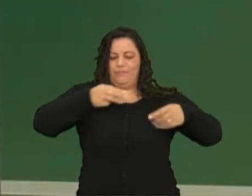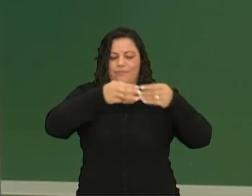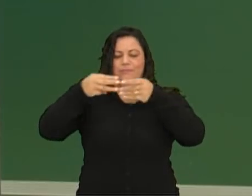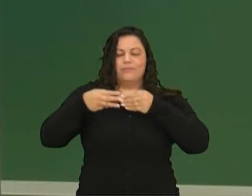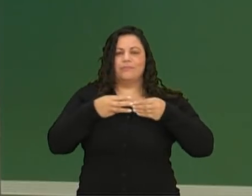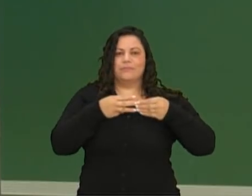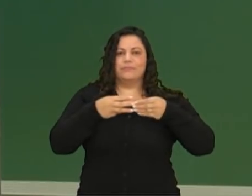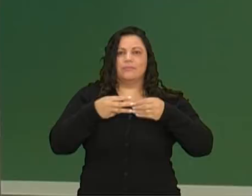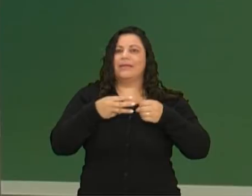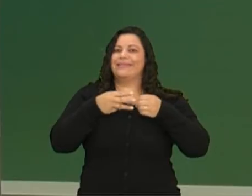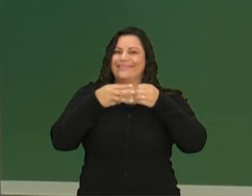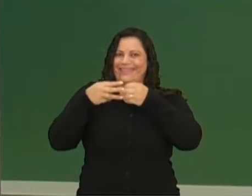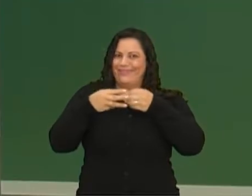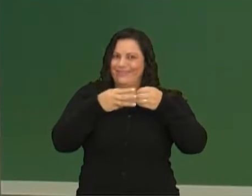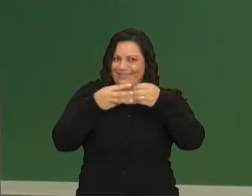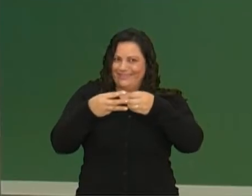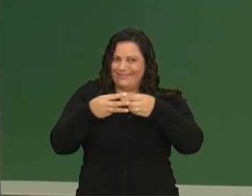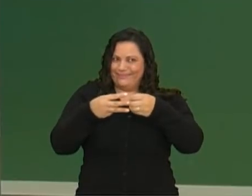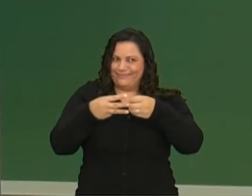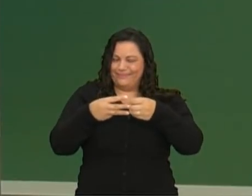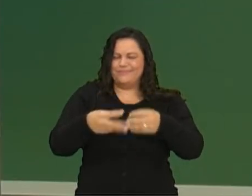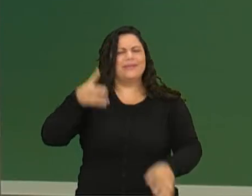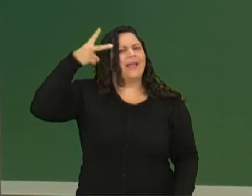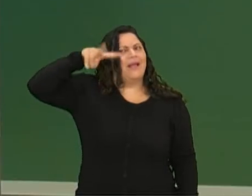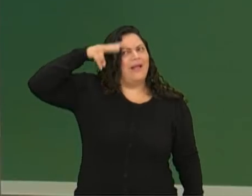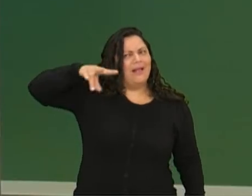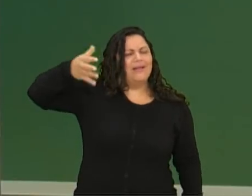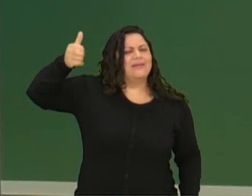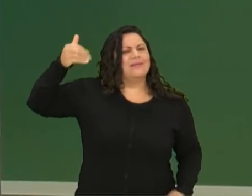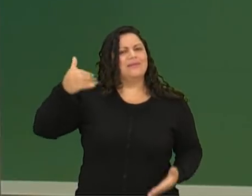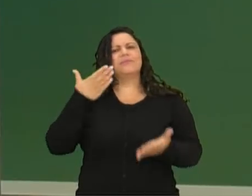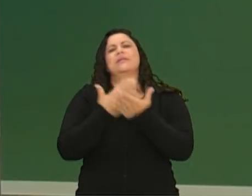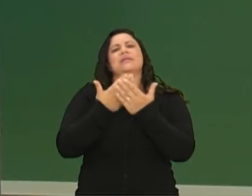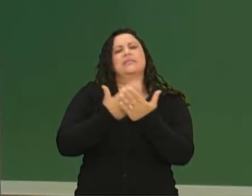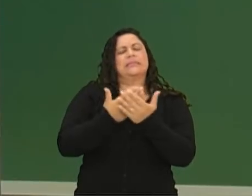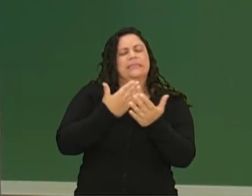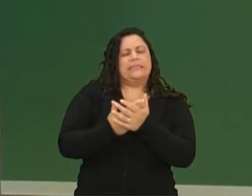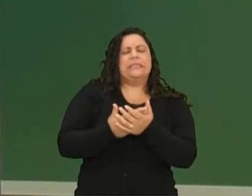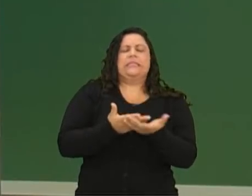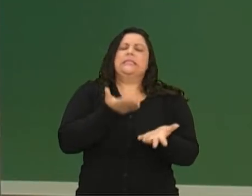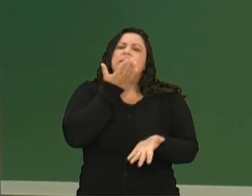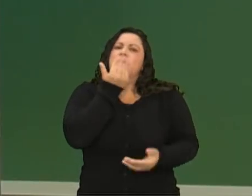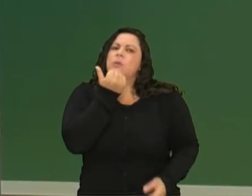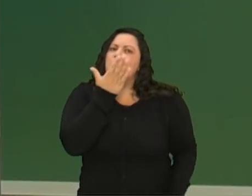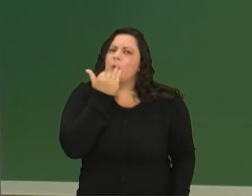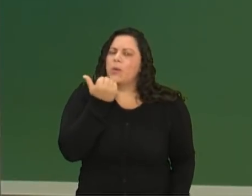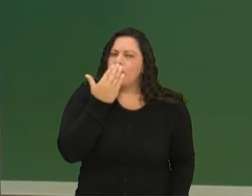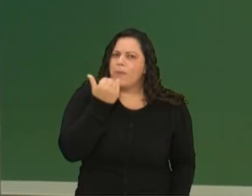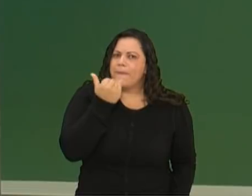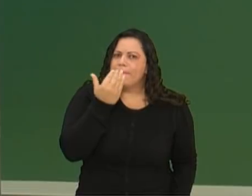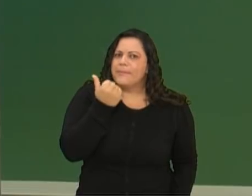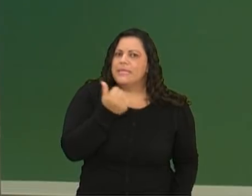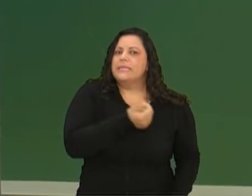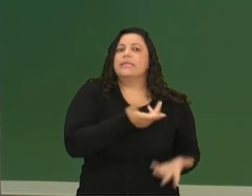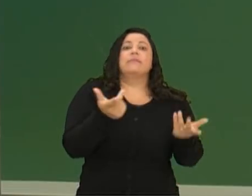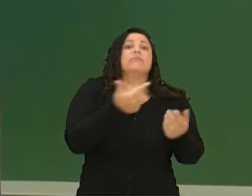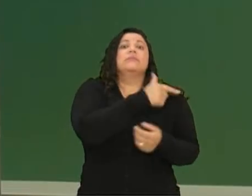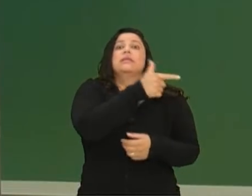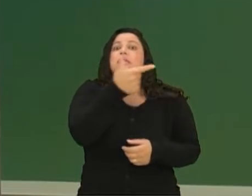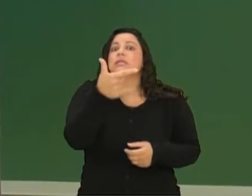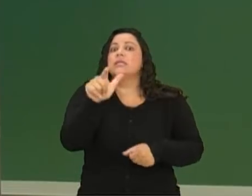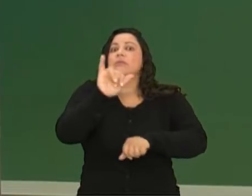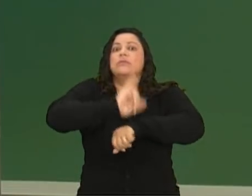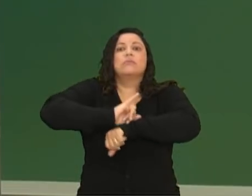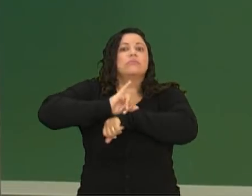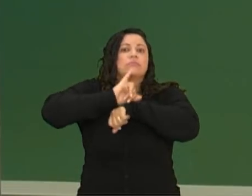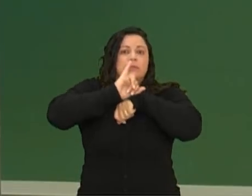Lembram que nas nossas aulas sobre nutrição, nós vimos que uma dieta, uma alimentação que não contenha ferro